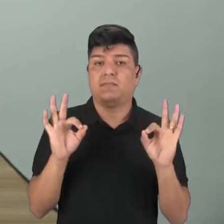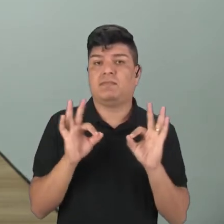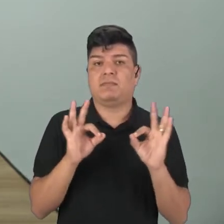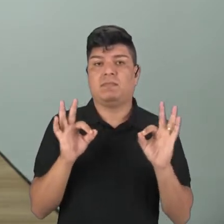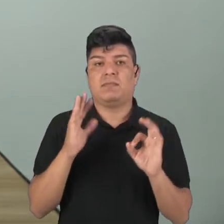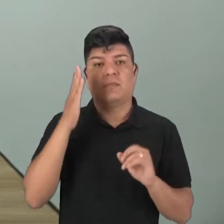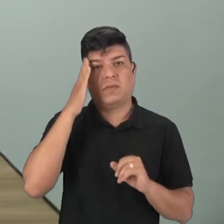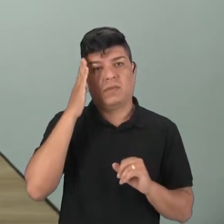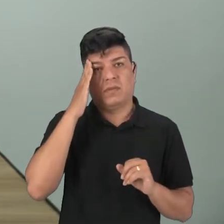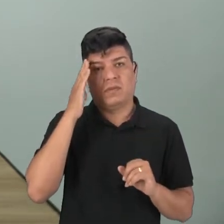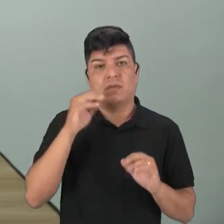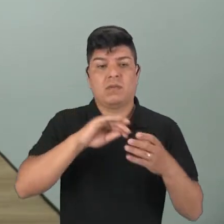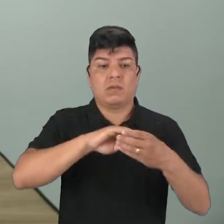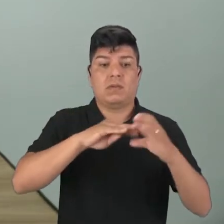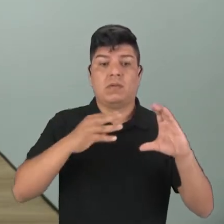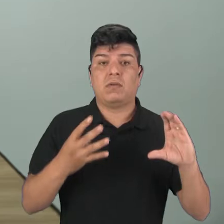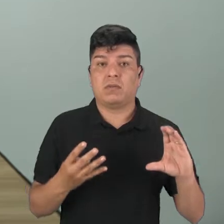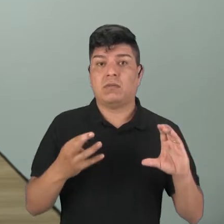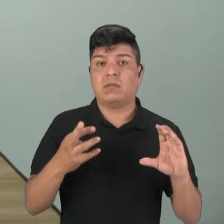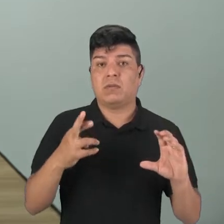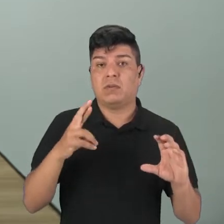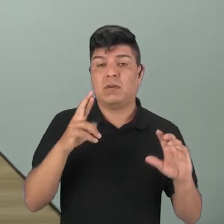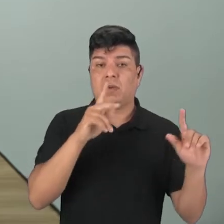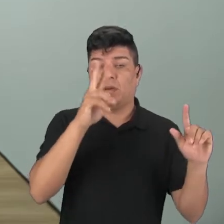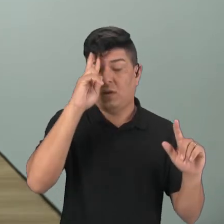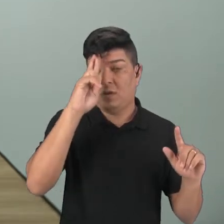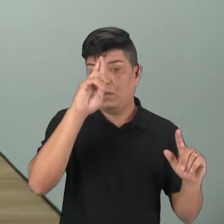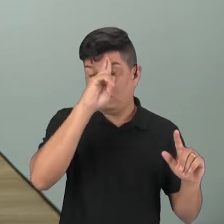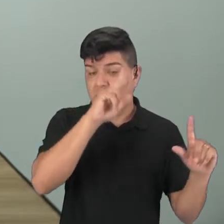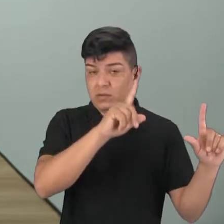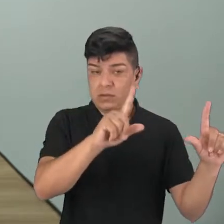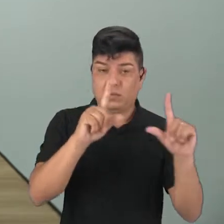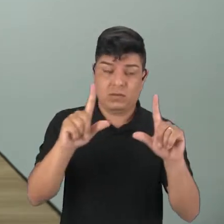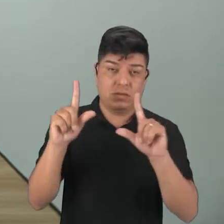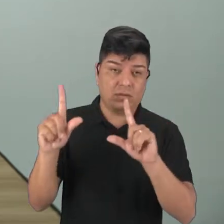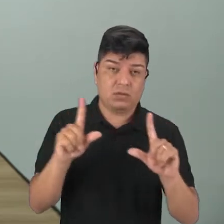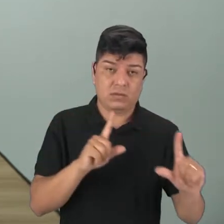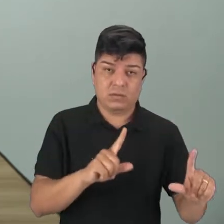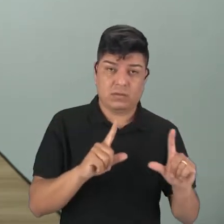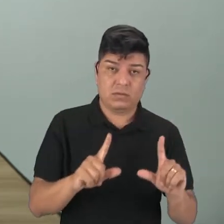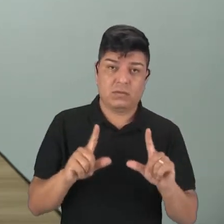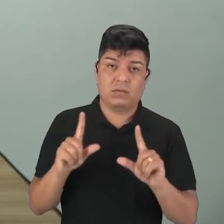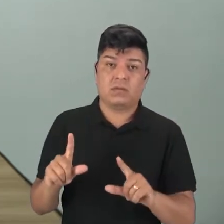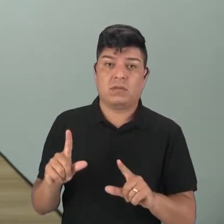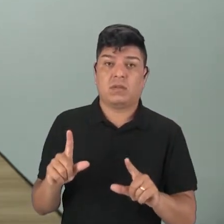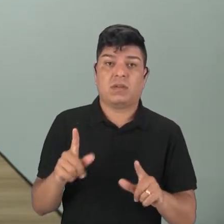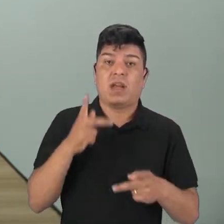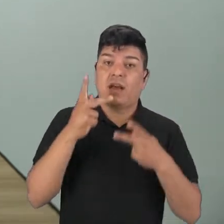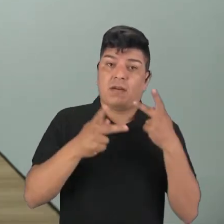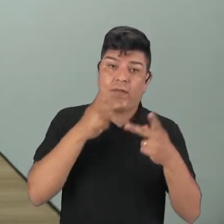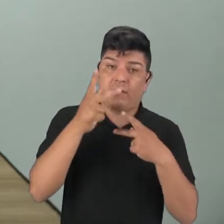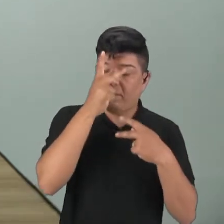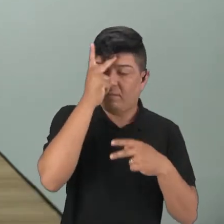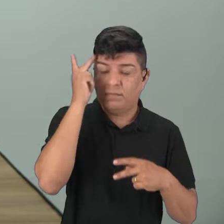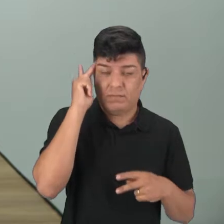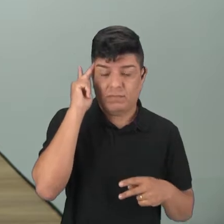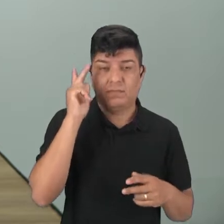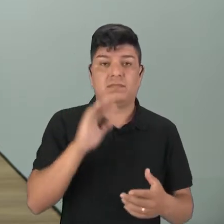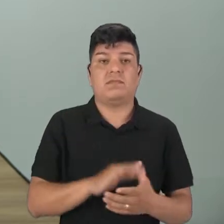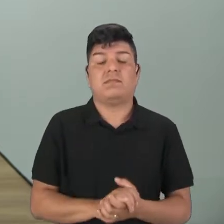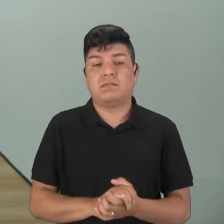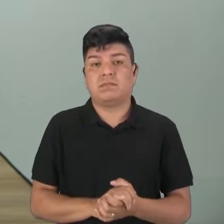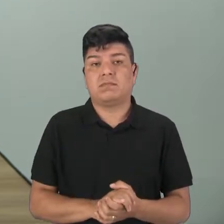em quadrinhos, o que caracteriza a história em quadrinhos é a fala dos personagens,